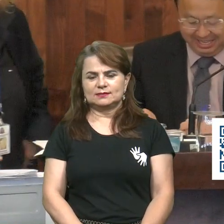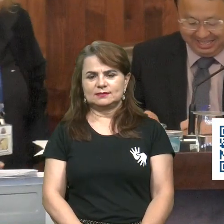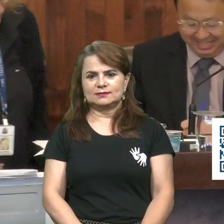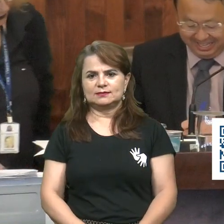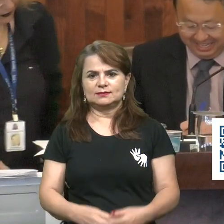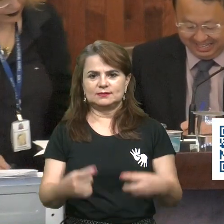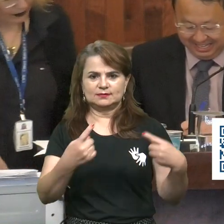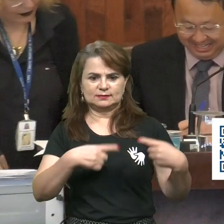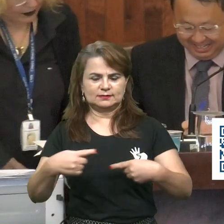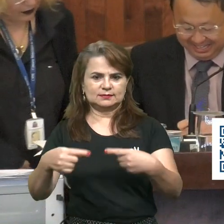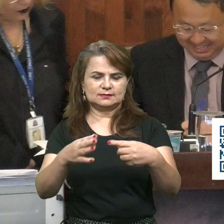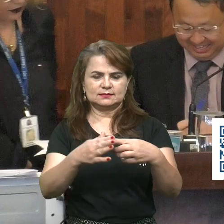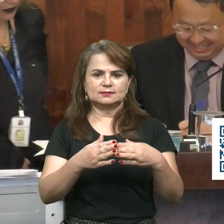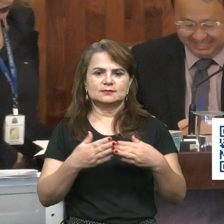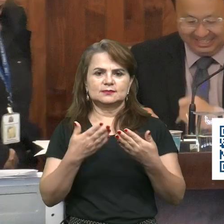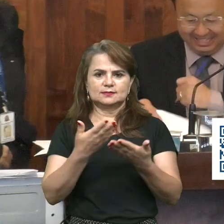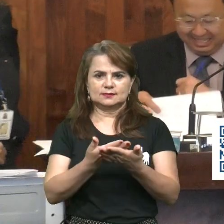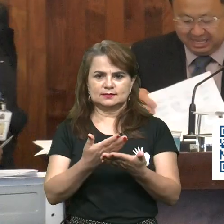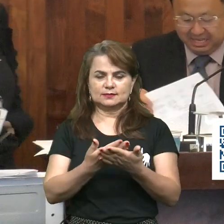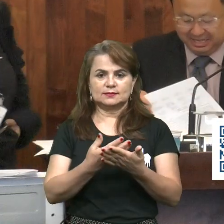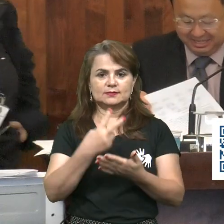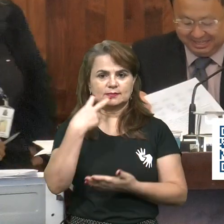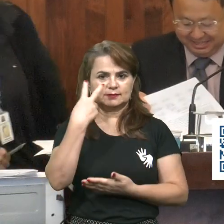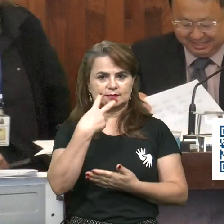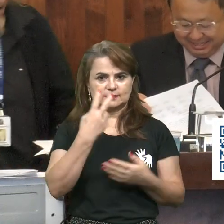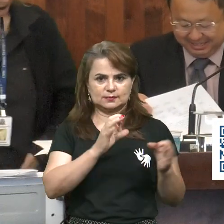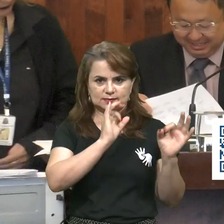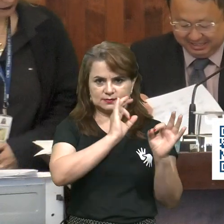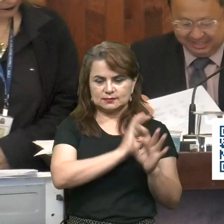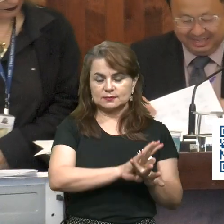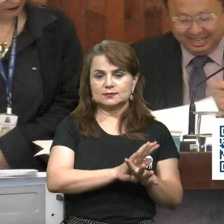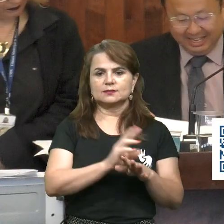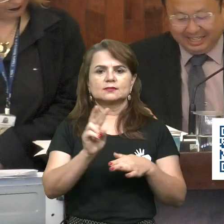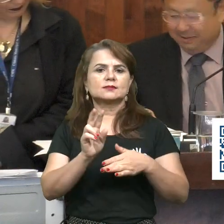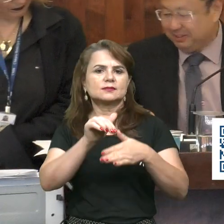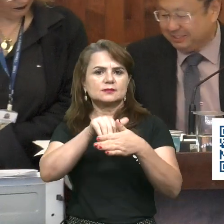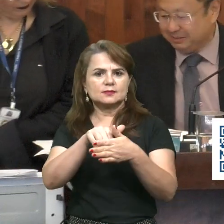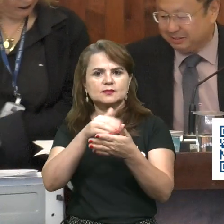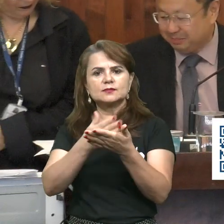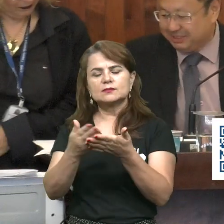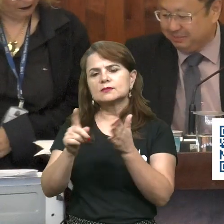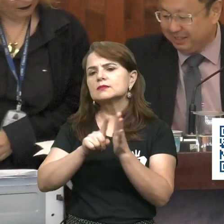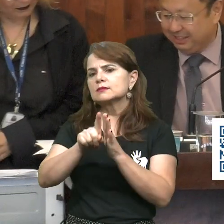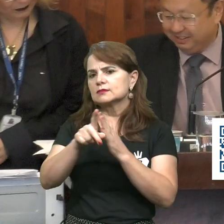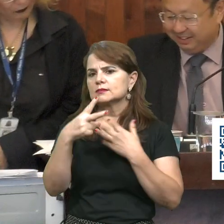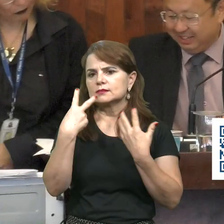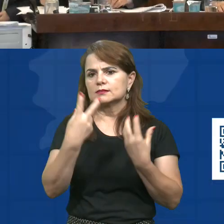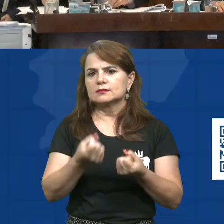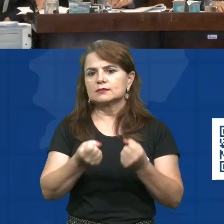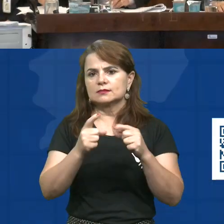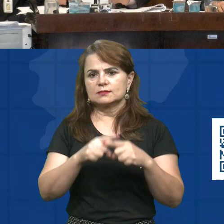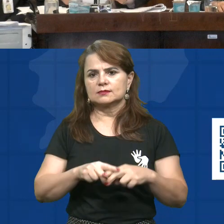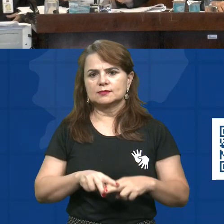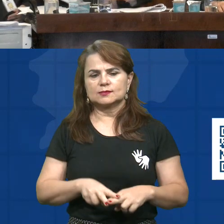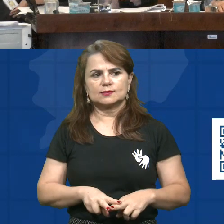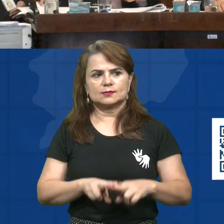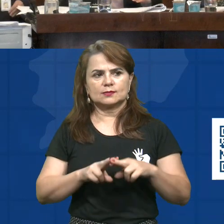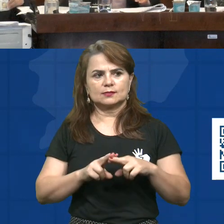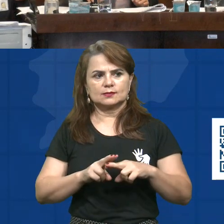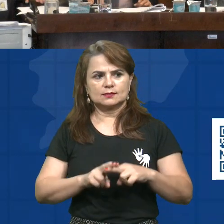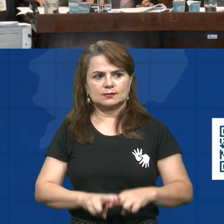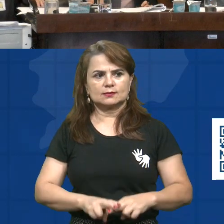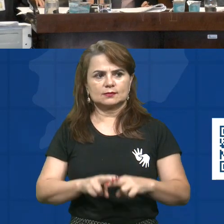Em discussão, requerimento. Não havendo vereadores inscritos, está em discussão, está em votação. Os vereadores que estão favoráveis permaneçam como se encontram.